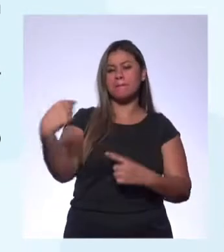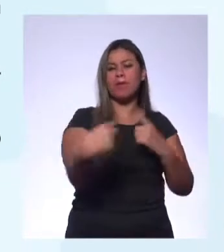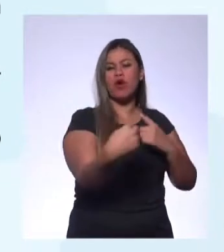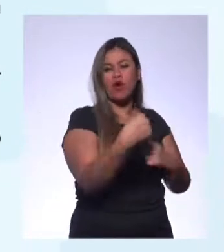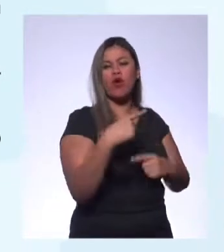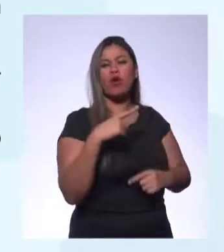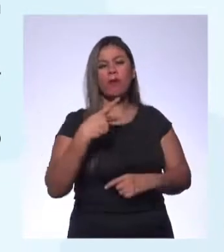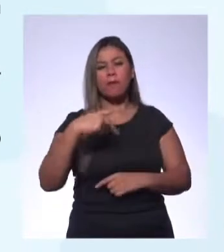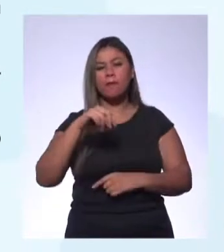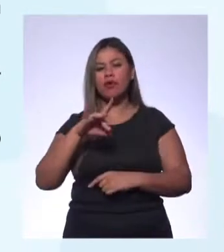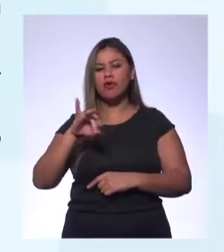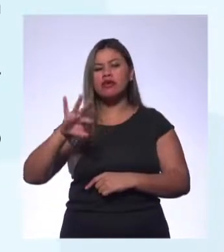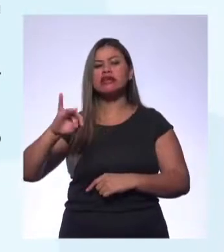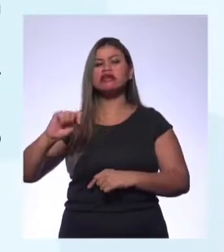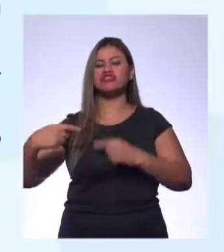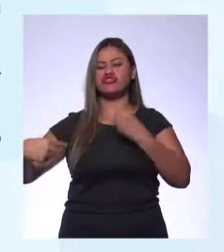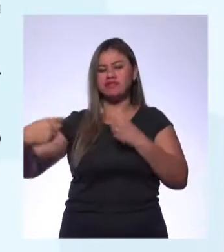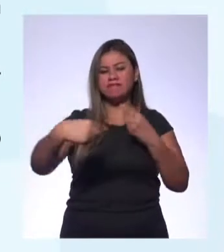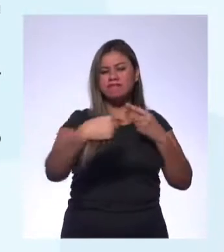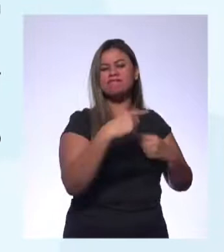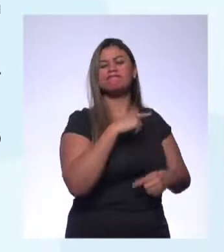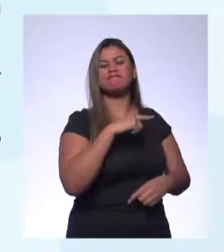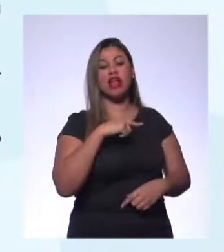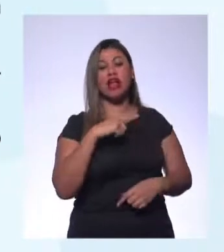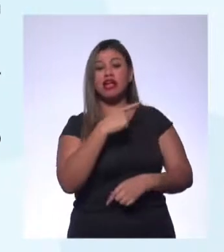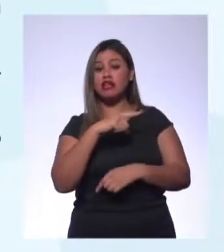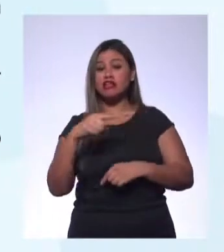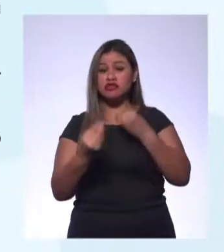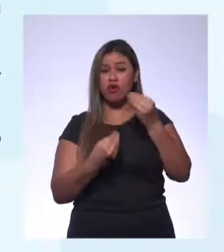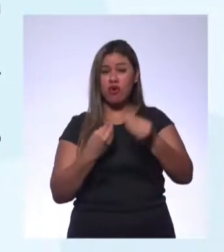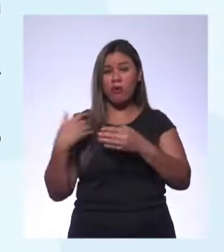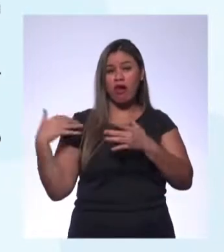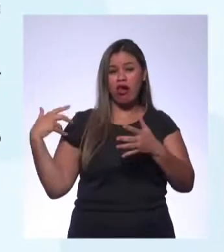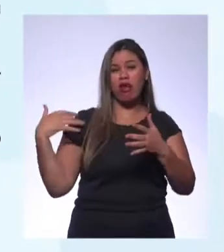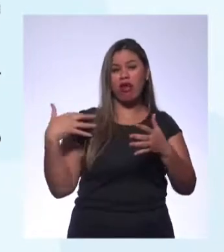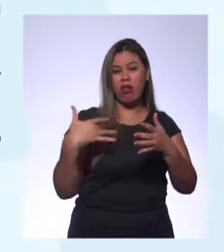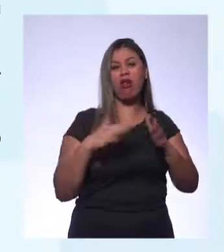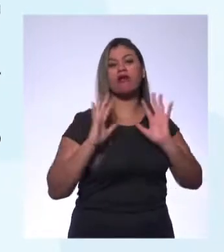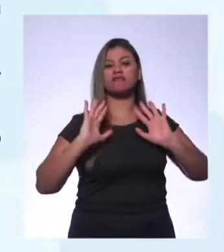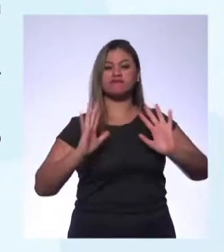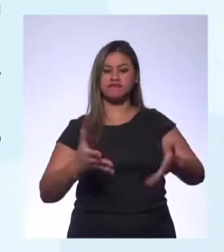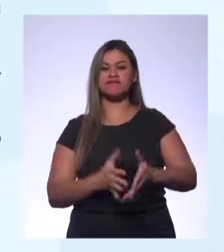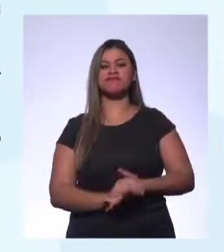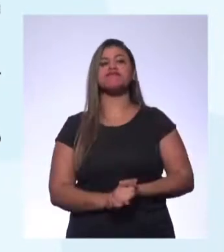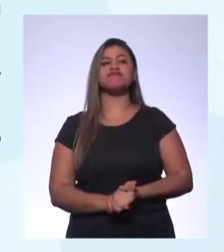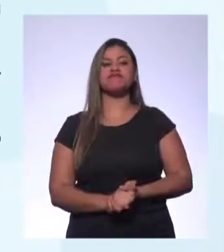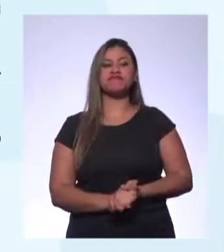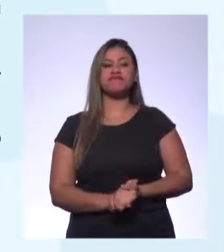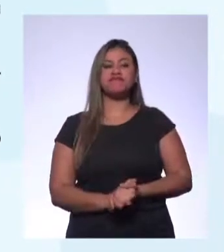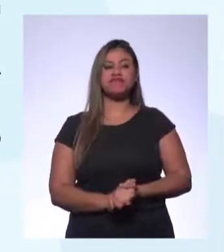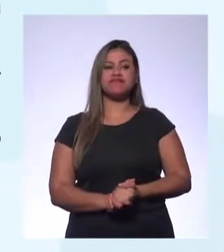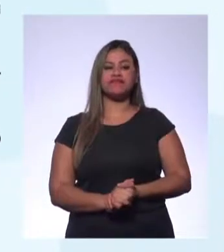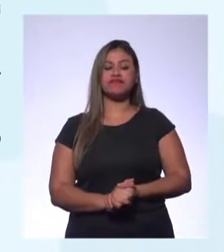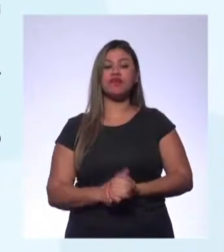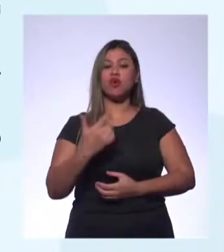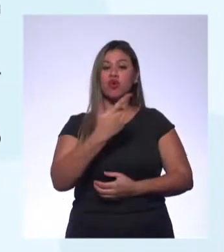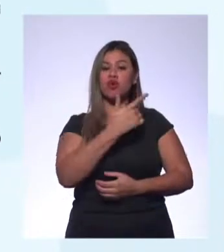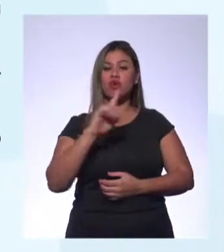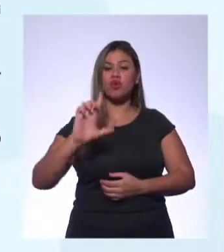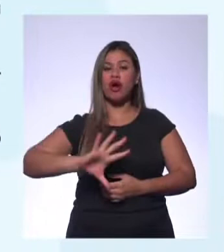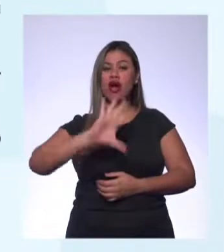muitas vezes. Então, eles já vinham arrastando essa rivalidade de séculos anteriores, tá? Outro